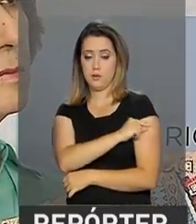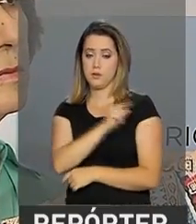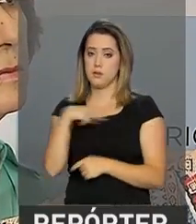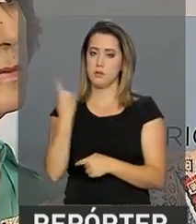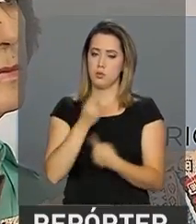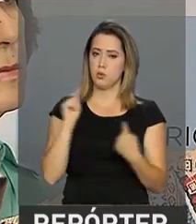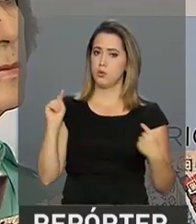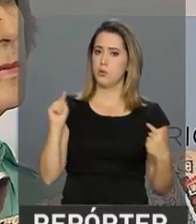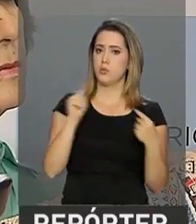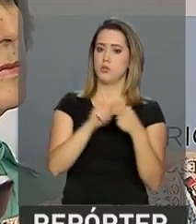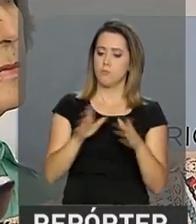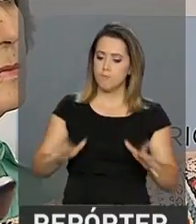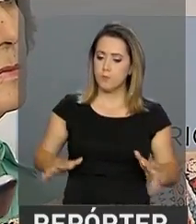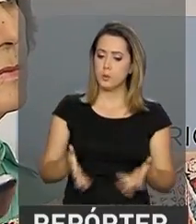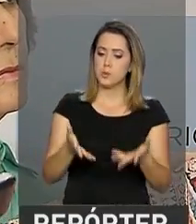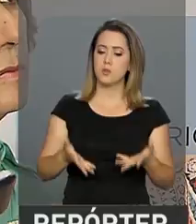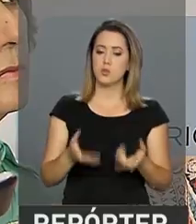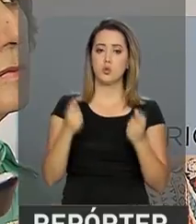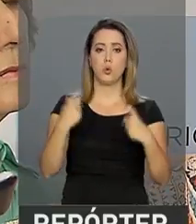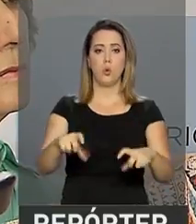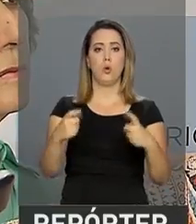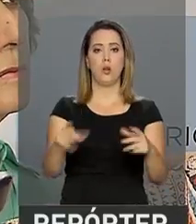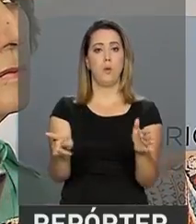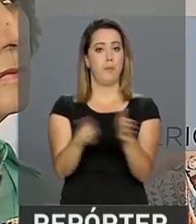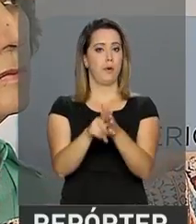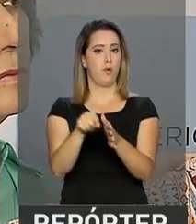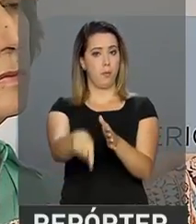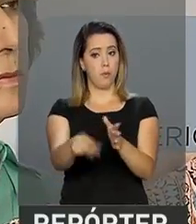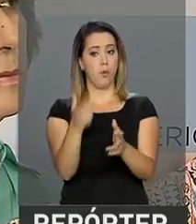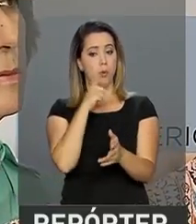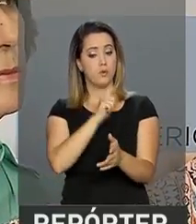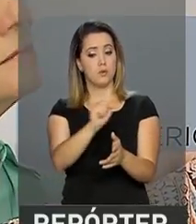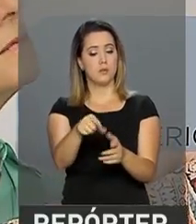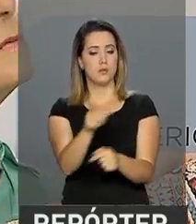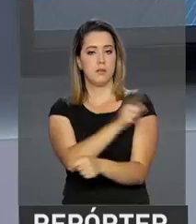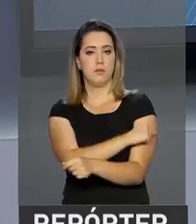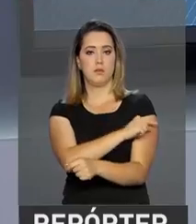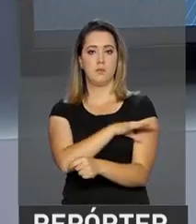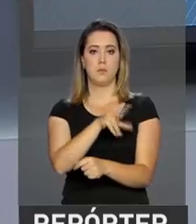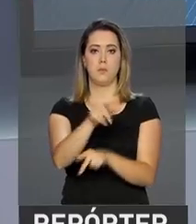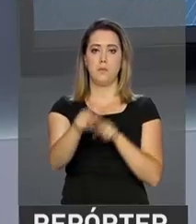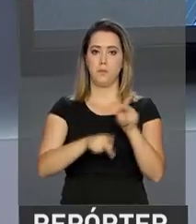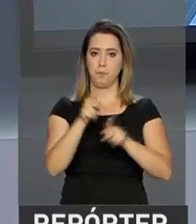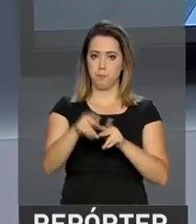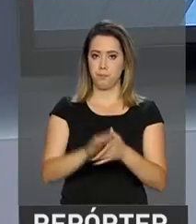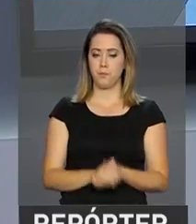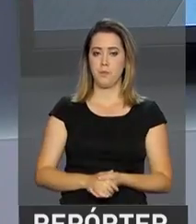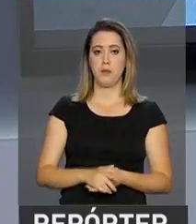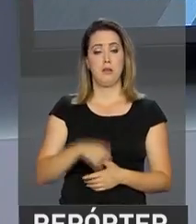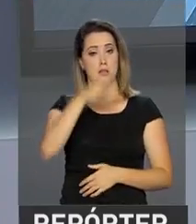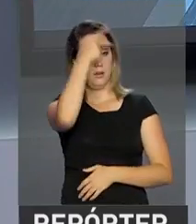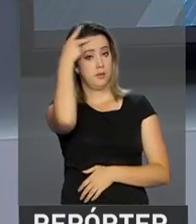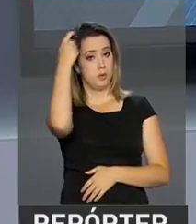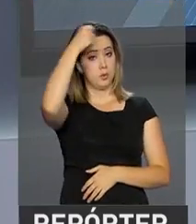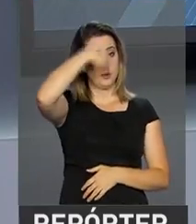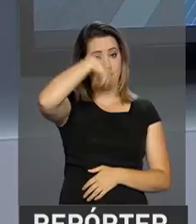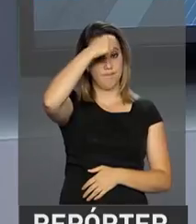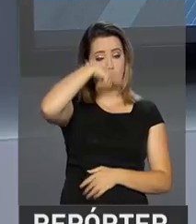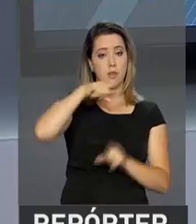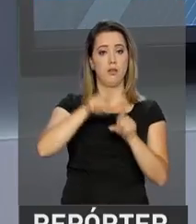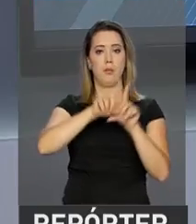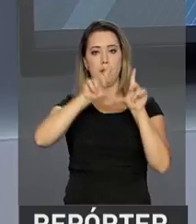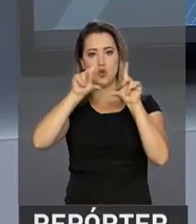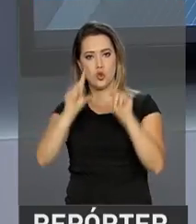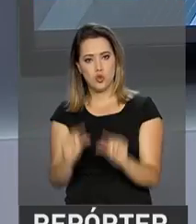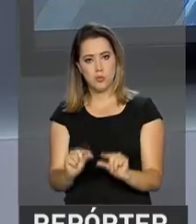vamos insistir com os gestores locais pra que alcance este objetivo e os casos de gripe também tiveram